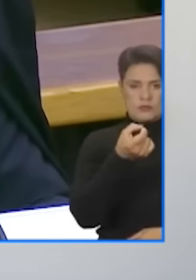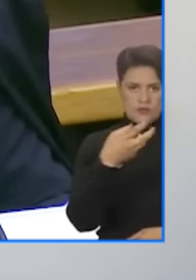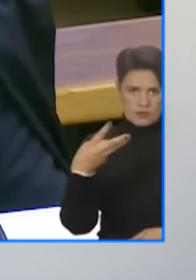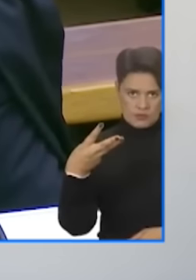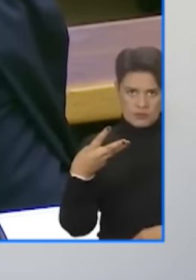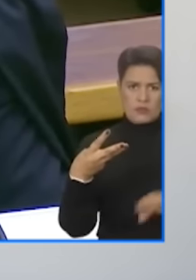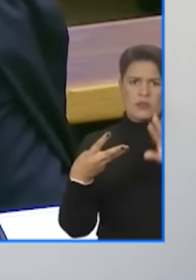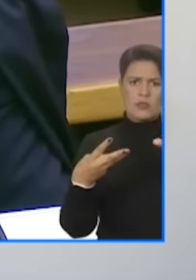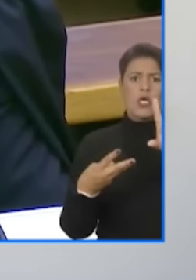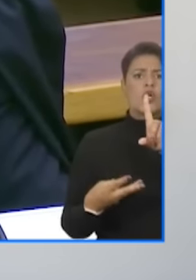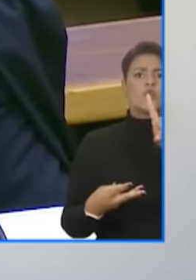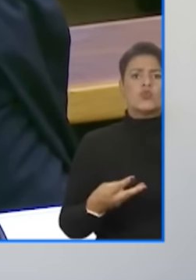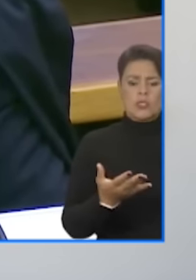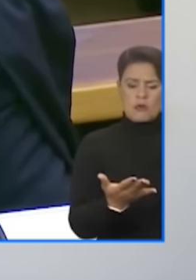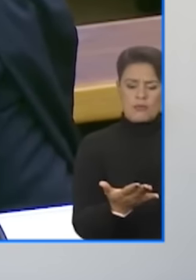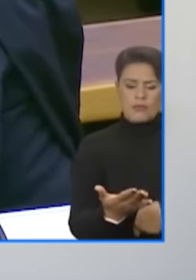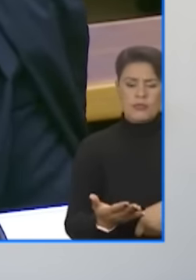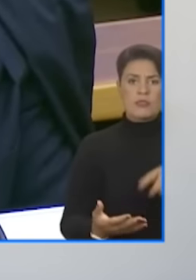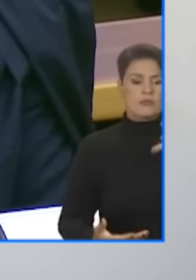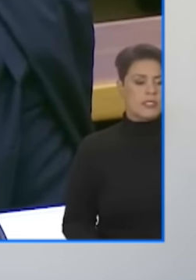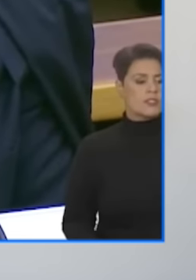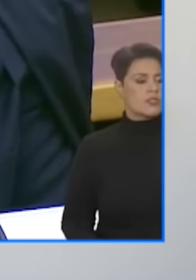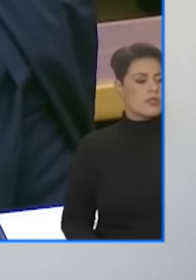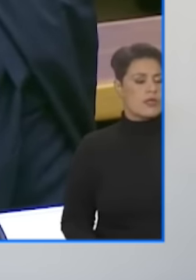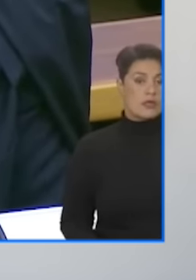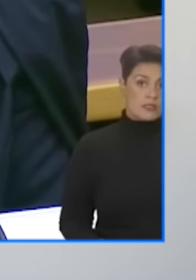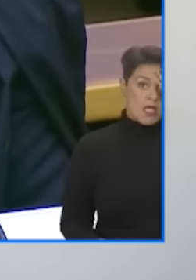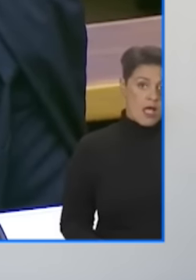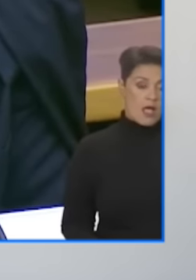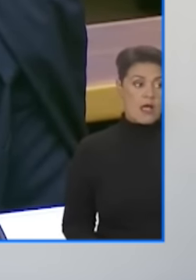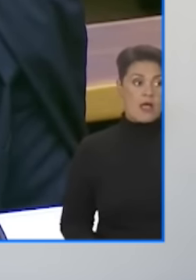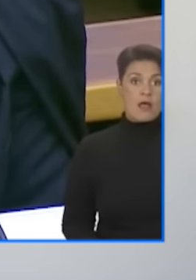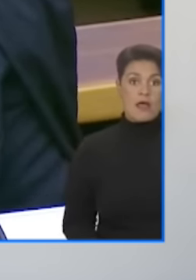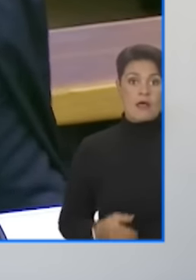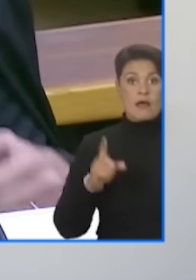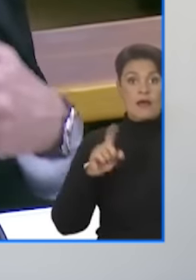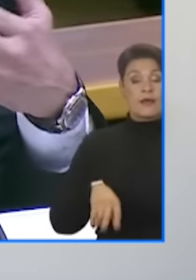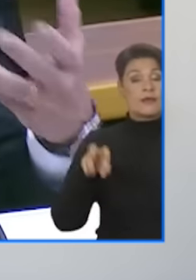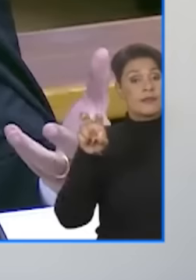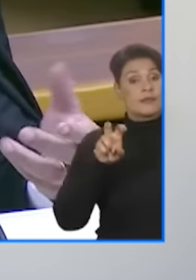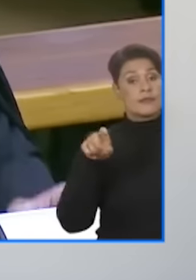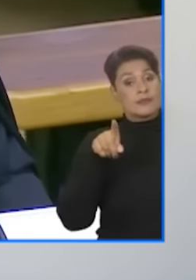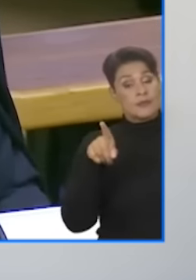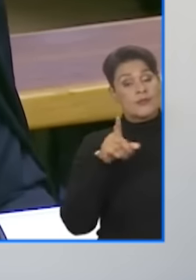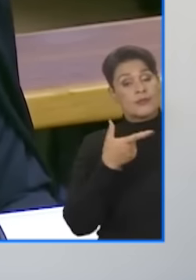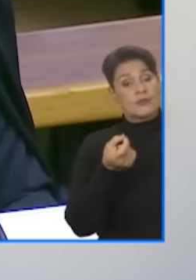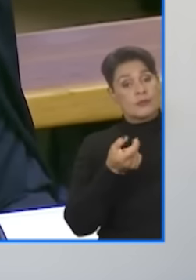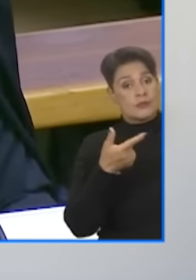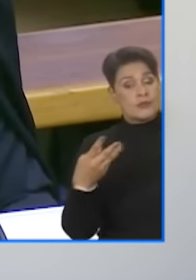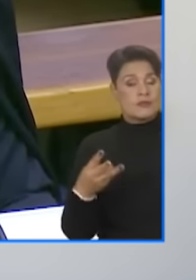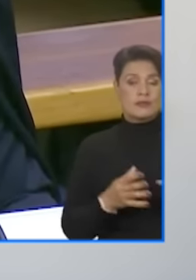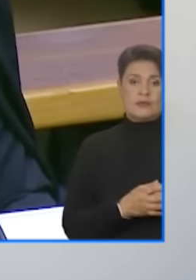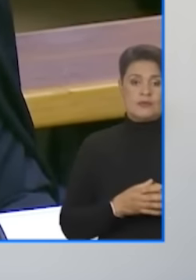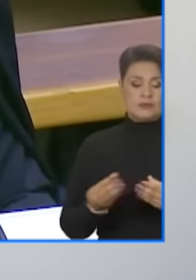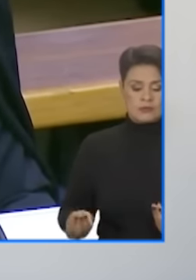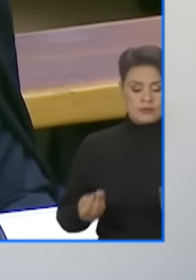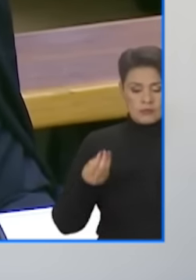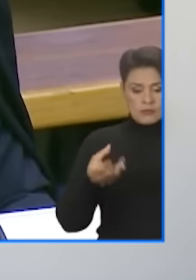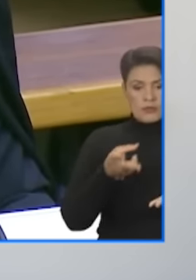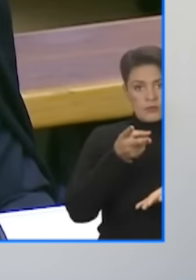registro no TSE também. Acredito que ele vá fazer dessa forma, por exemplo, com a ministra Carmen Lúcia